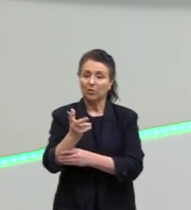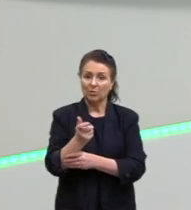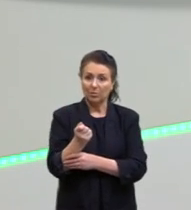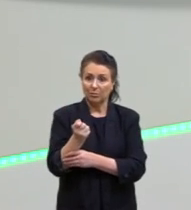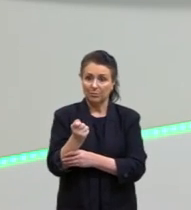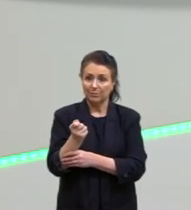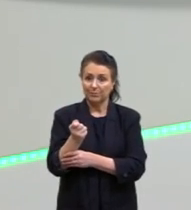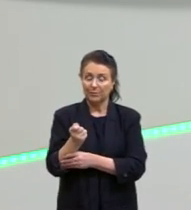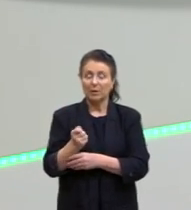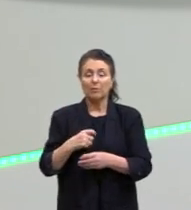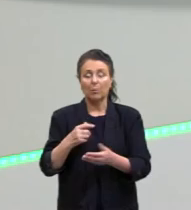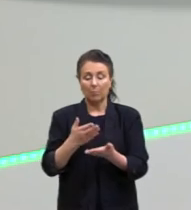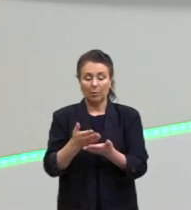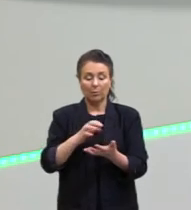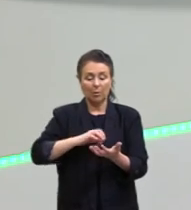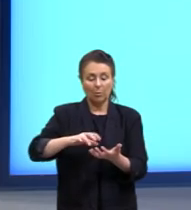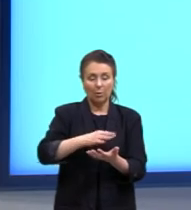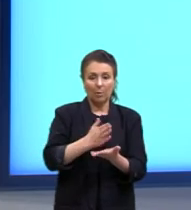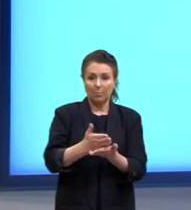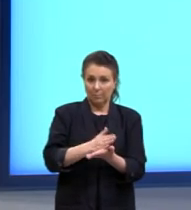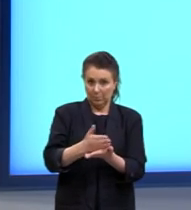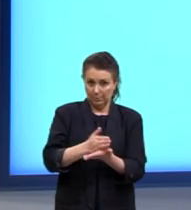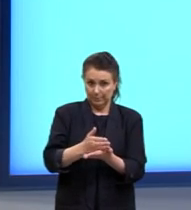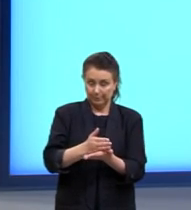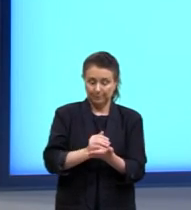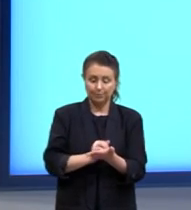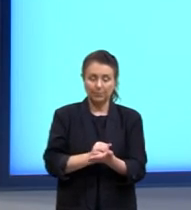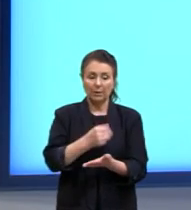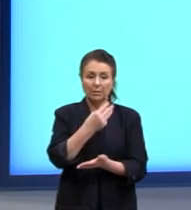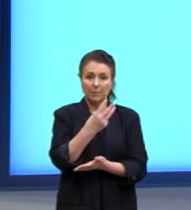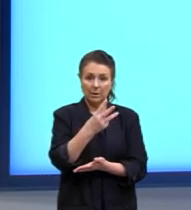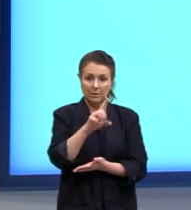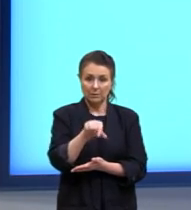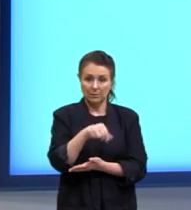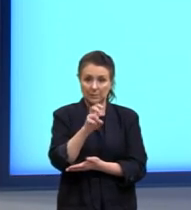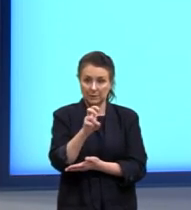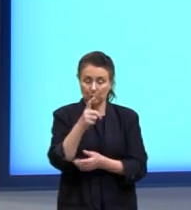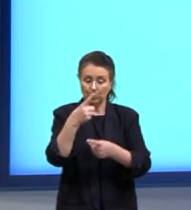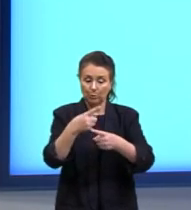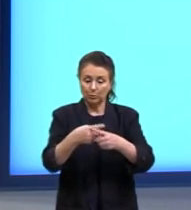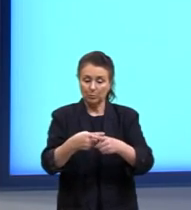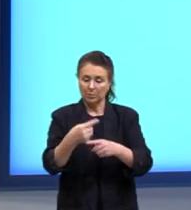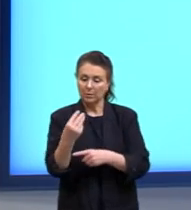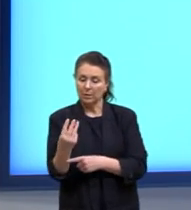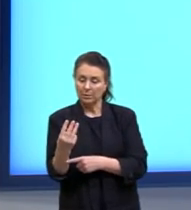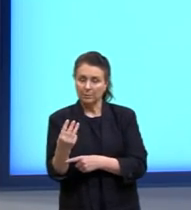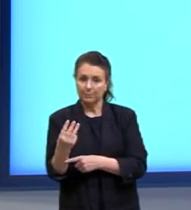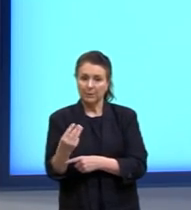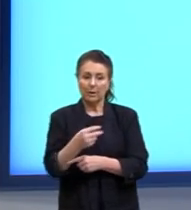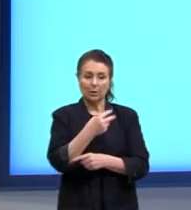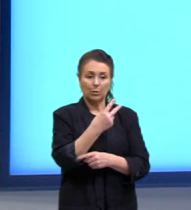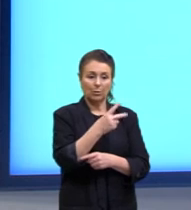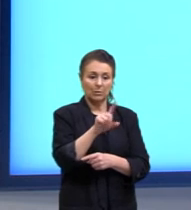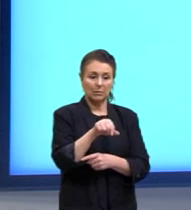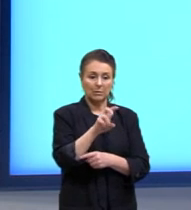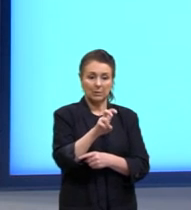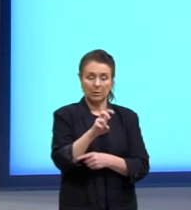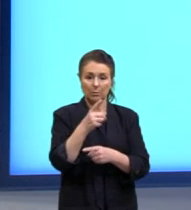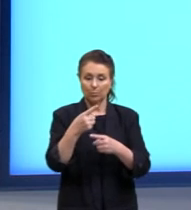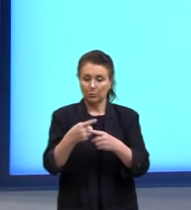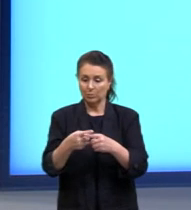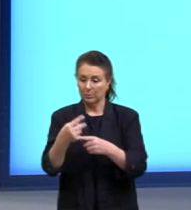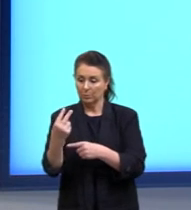nós vamos calcular a média nós vamos pegar o 3,5 multiplicar por 3 o 2,5